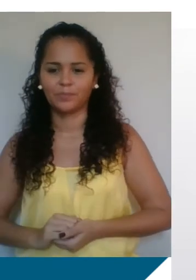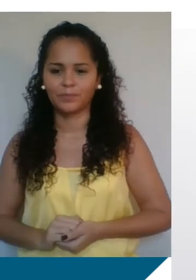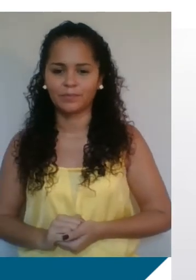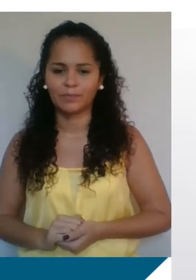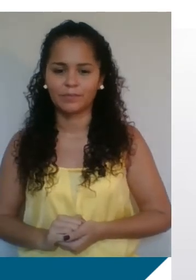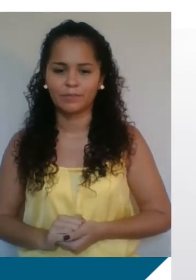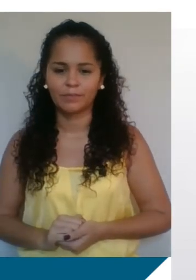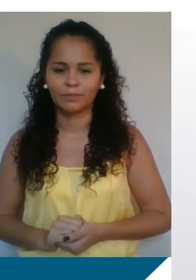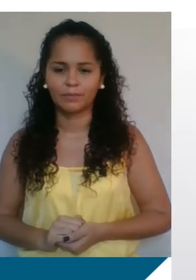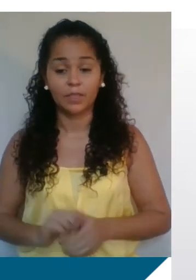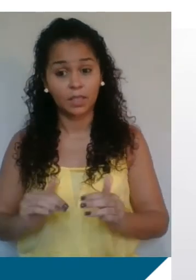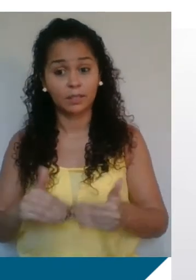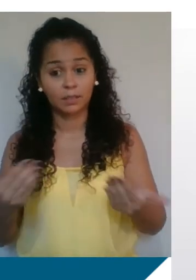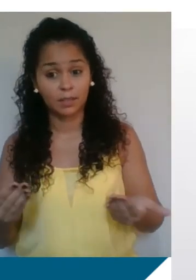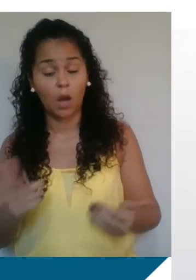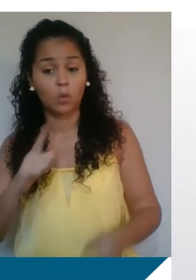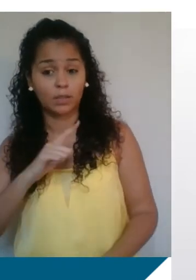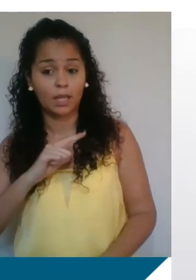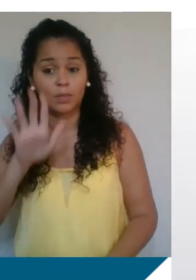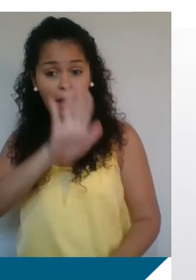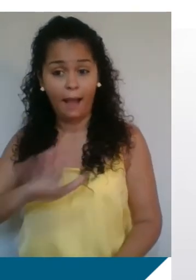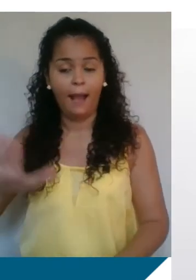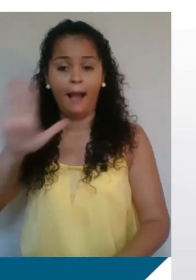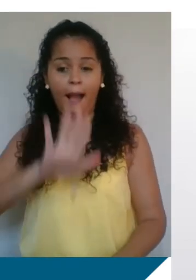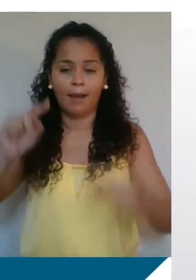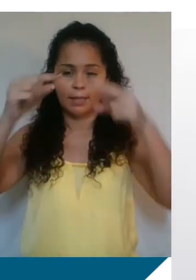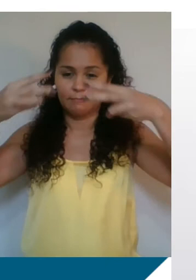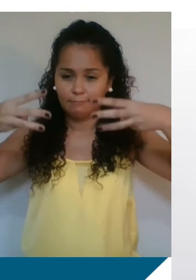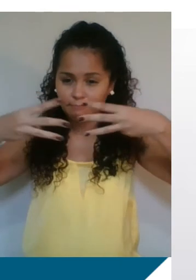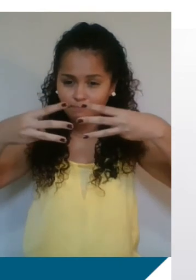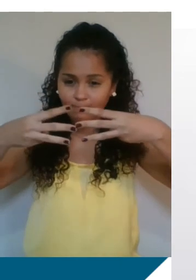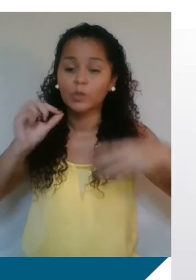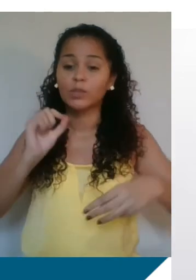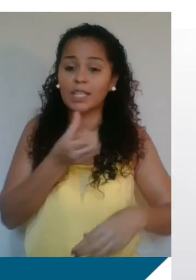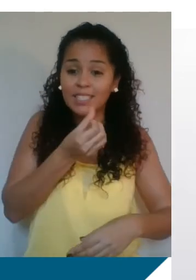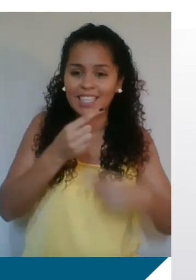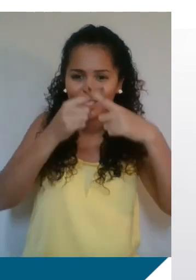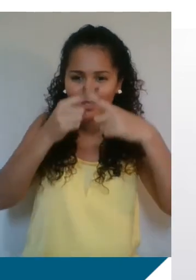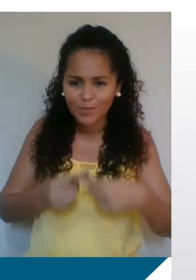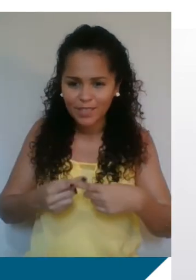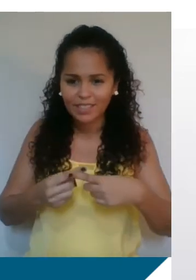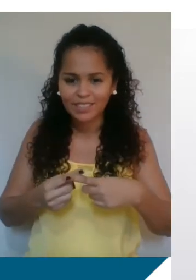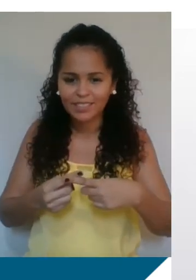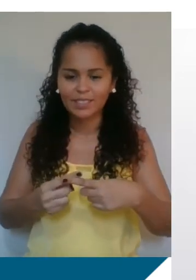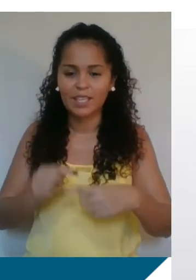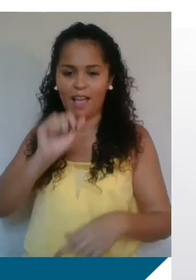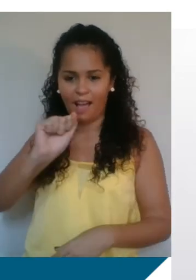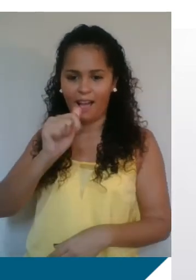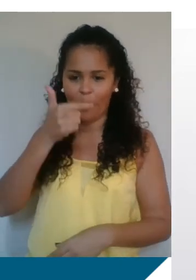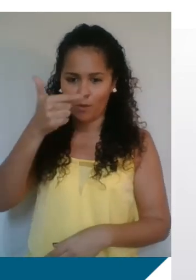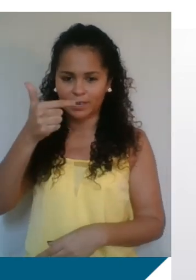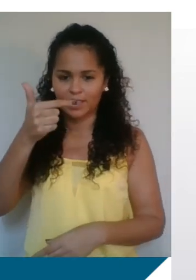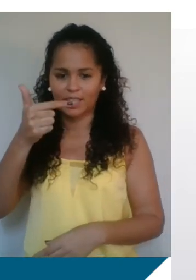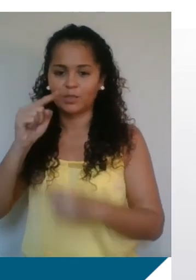Portanto, temos que a área do hexágono regular é 6 vezes A ao quadrado, raiz de 3 sobre 4, onde o